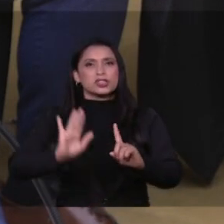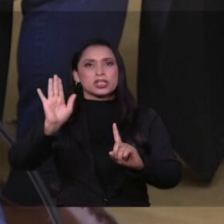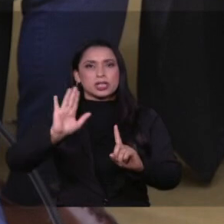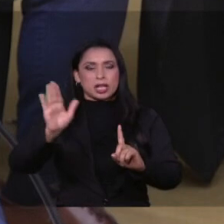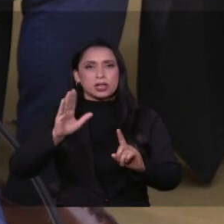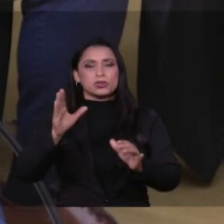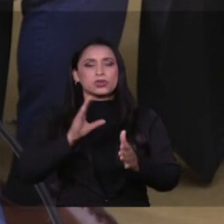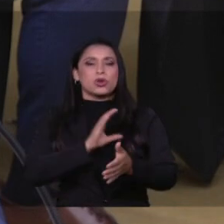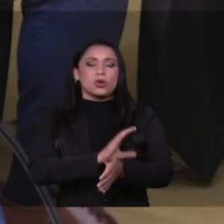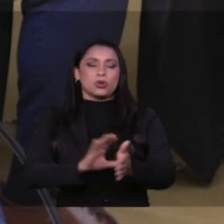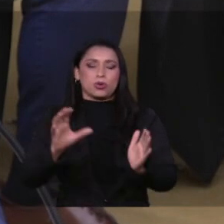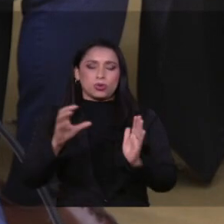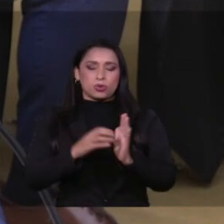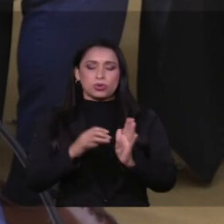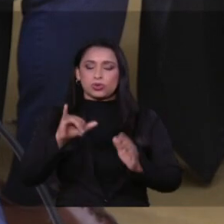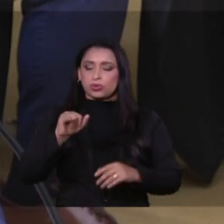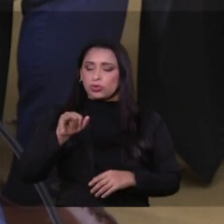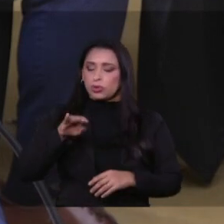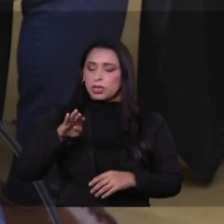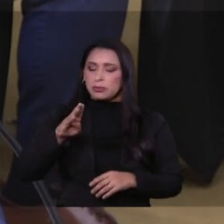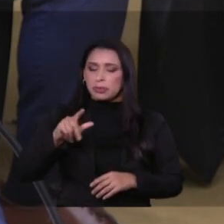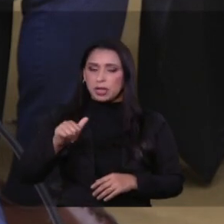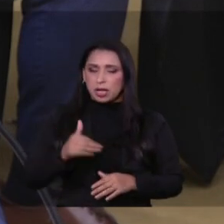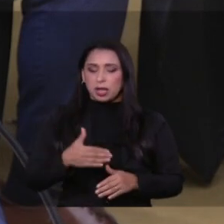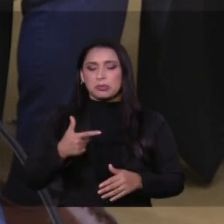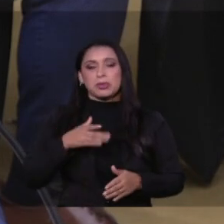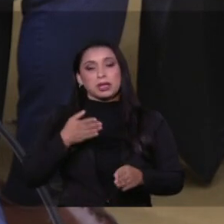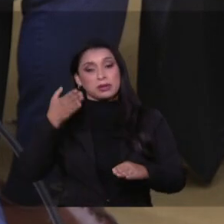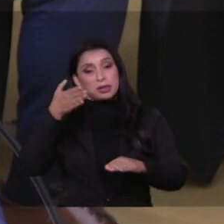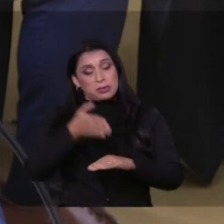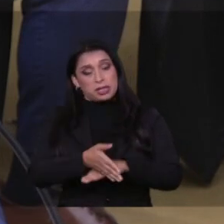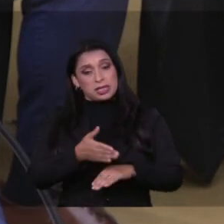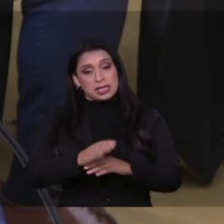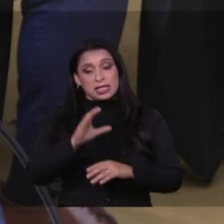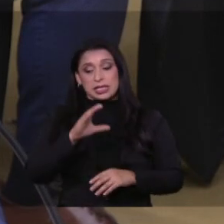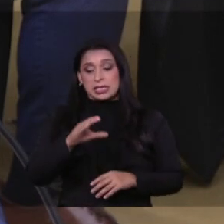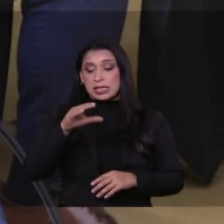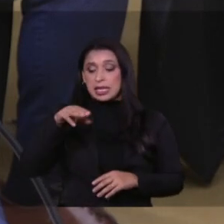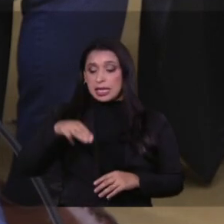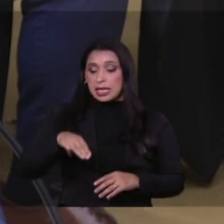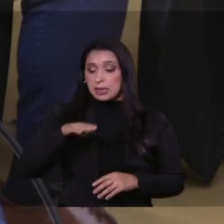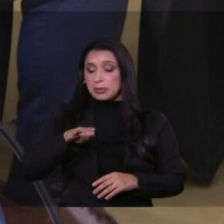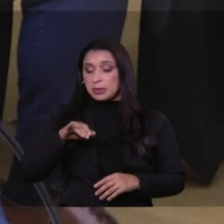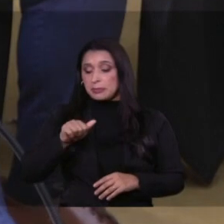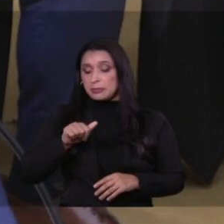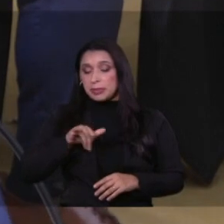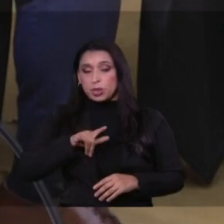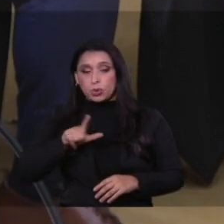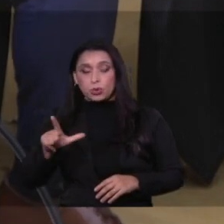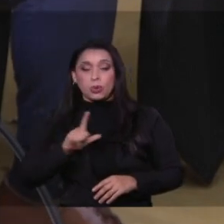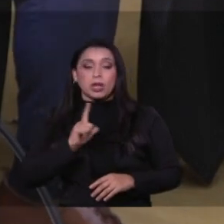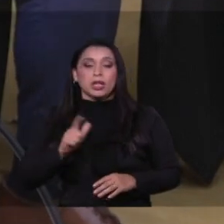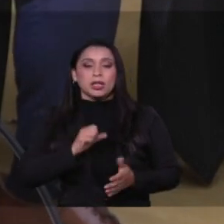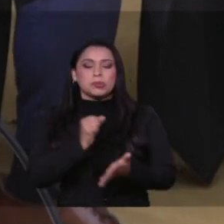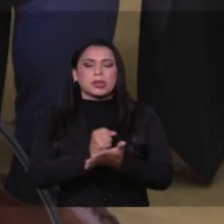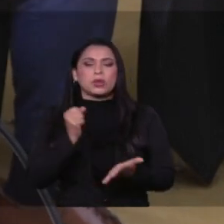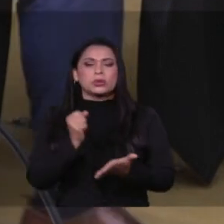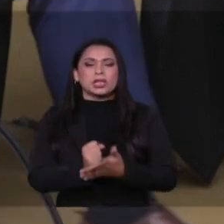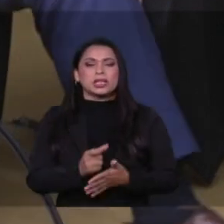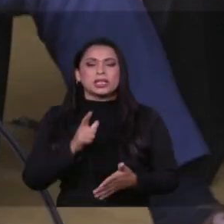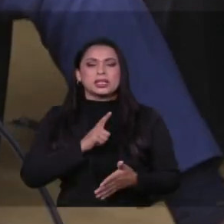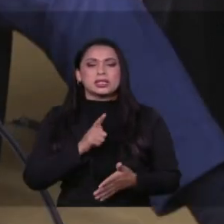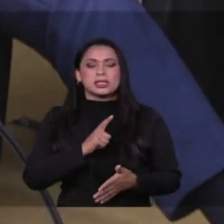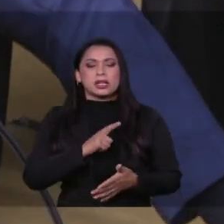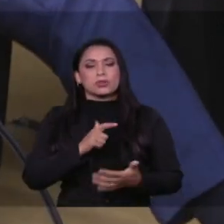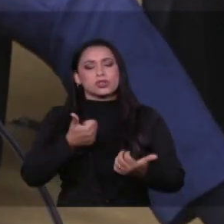em concurso público para o IBAMA, 160 servidores para o ICMBio, além da publicação de edital para contratação e para provimento dos cargos